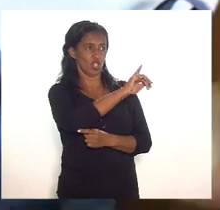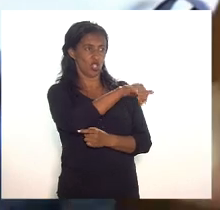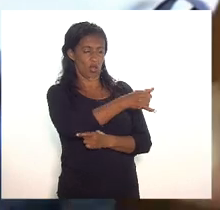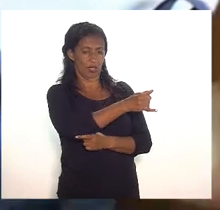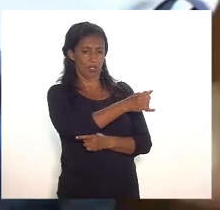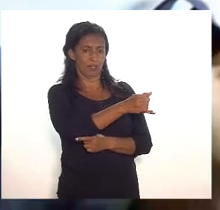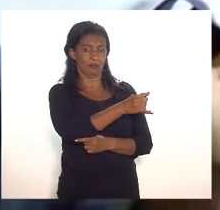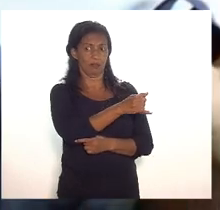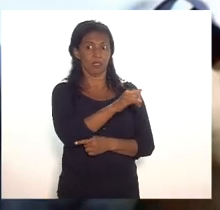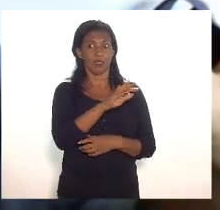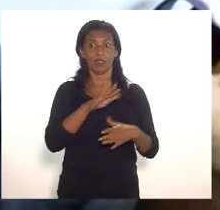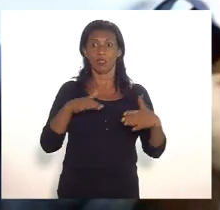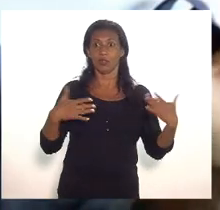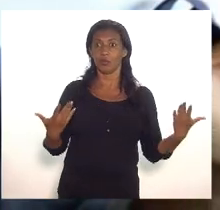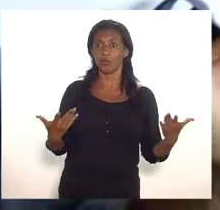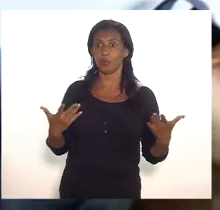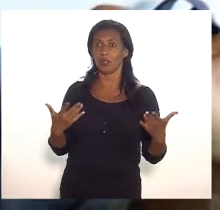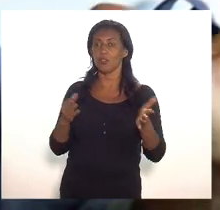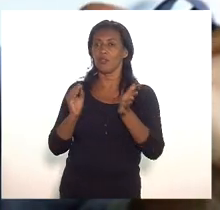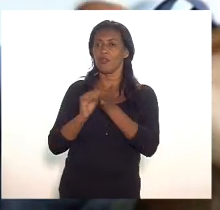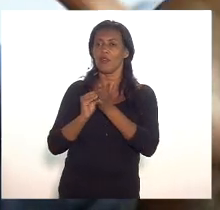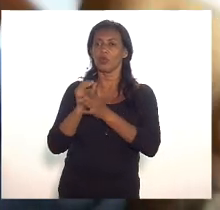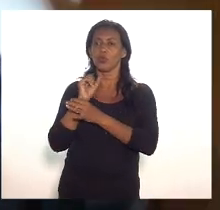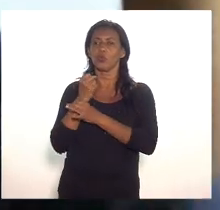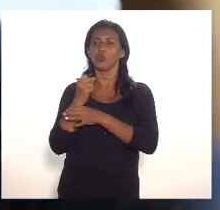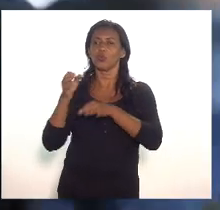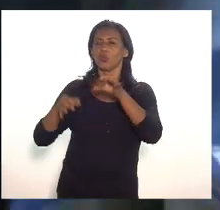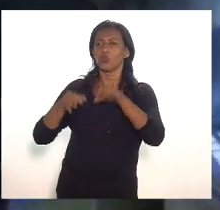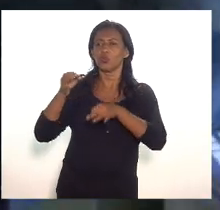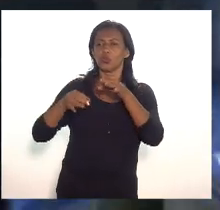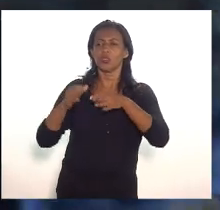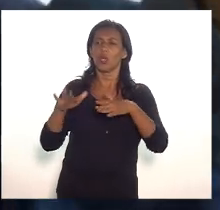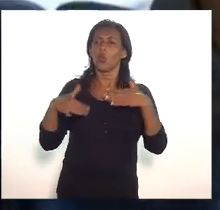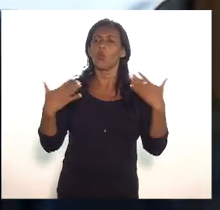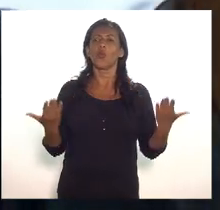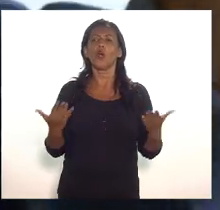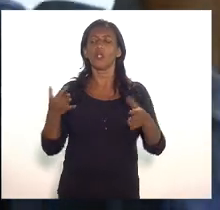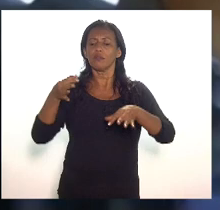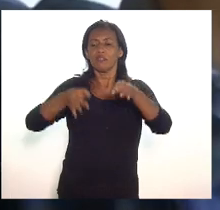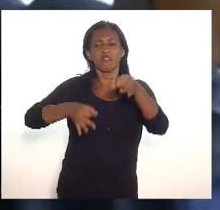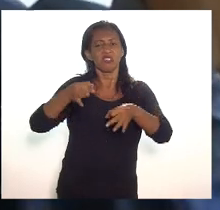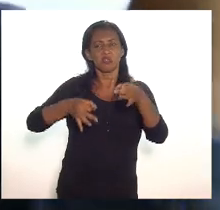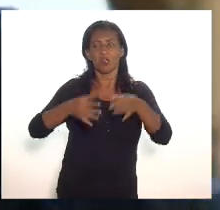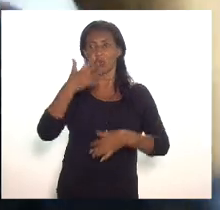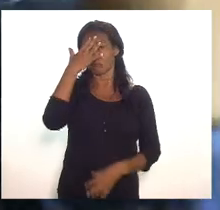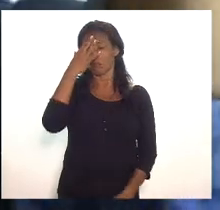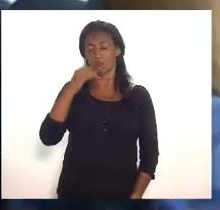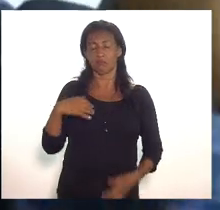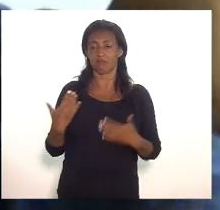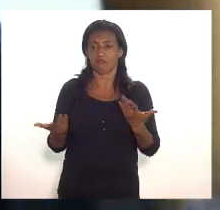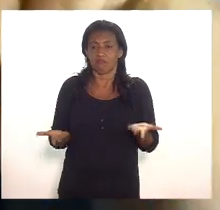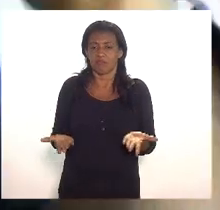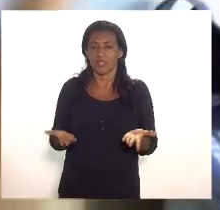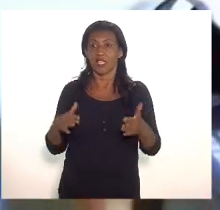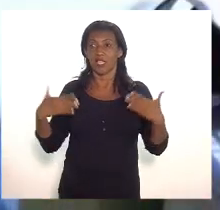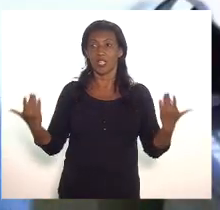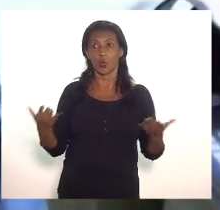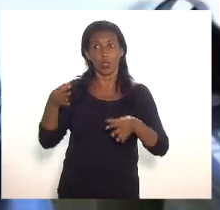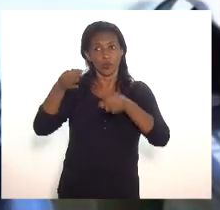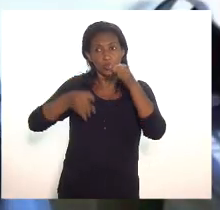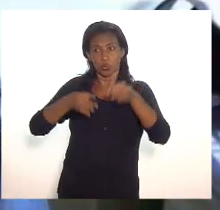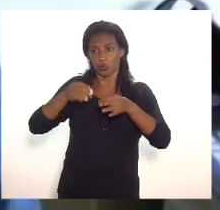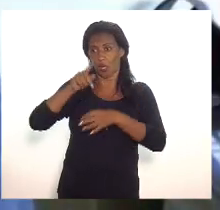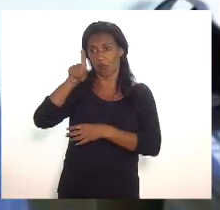Enquanto isso, a insegurança jurídica está criada. Quando é que o STJ vai julgar? Não sai. Enquanto não julgar, está